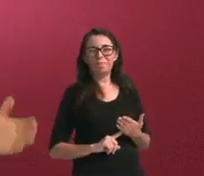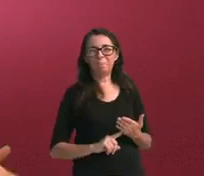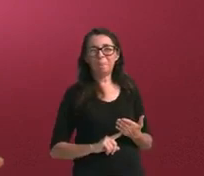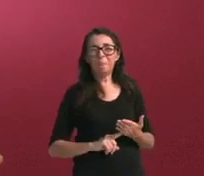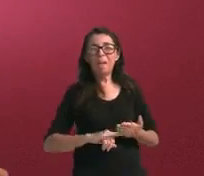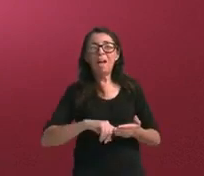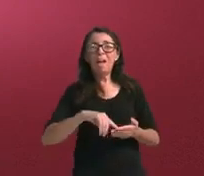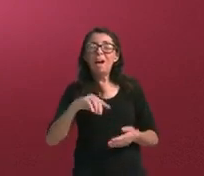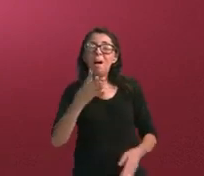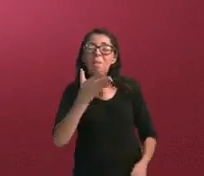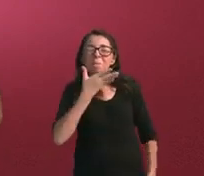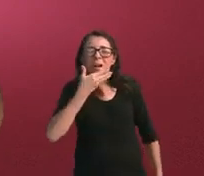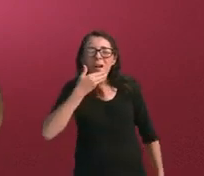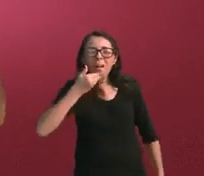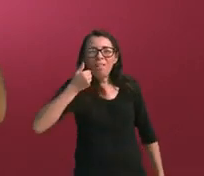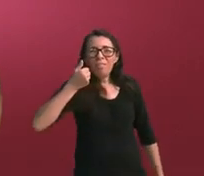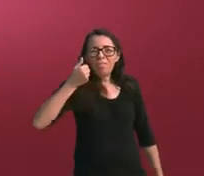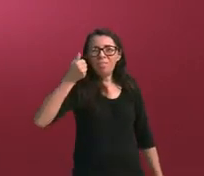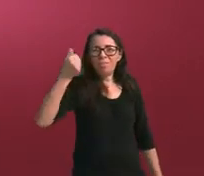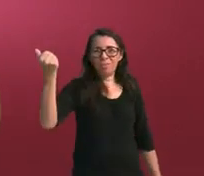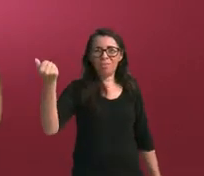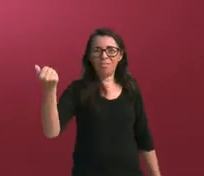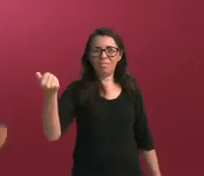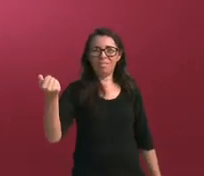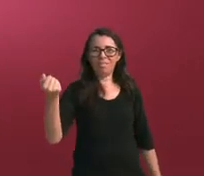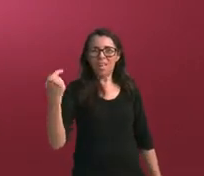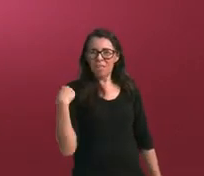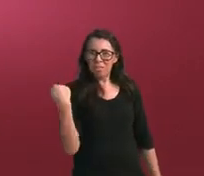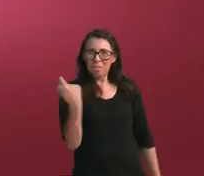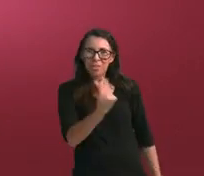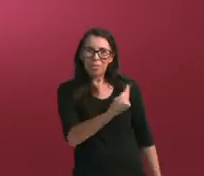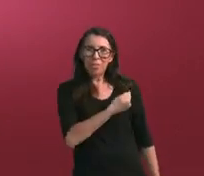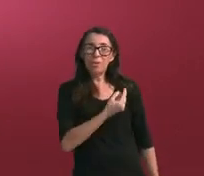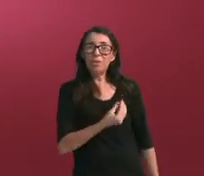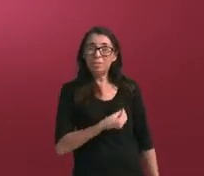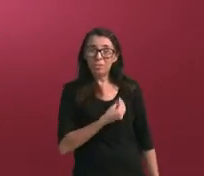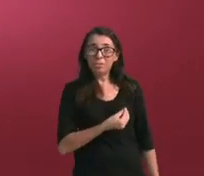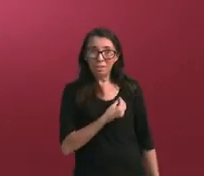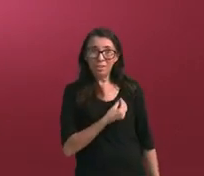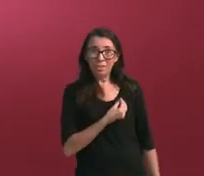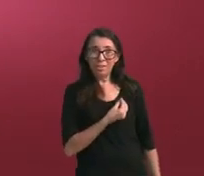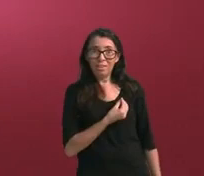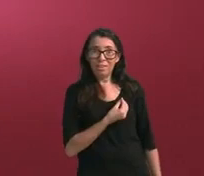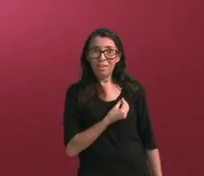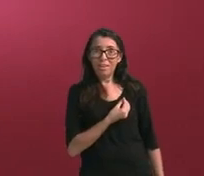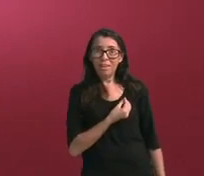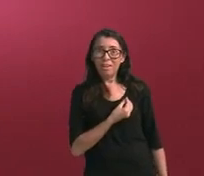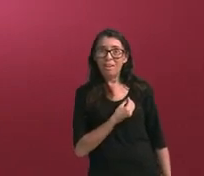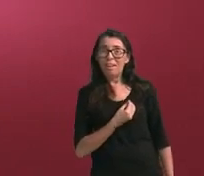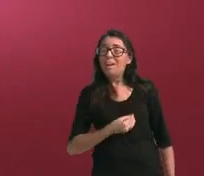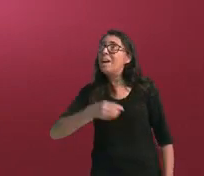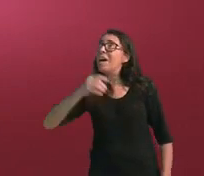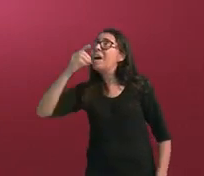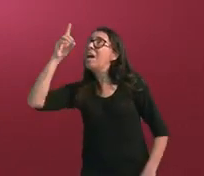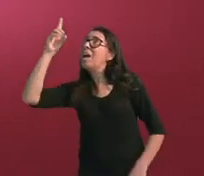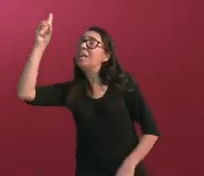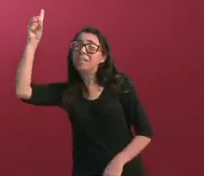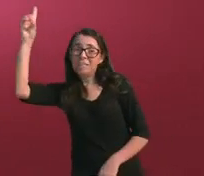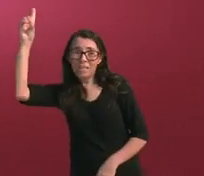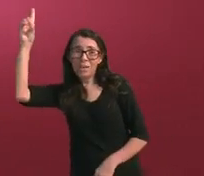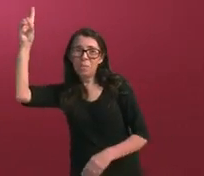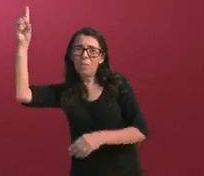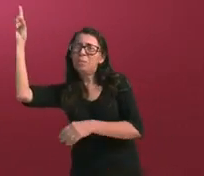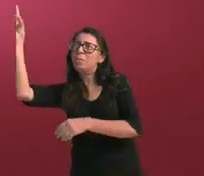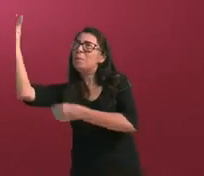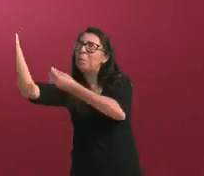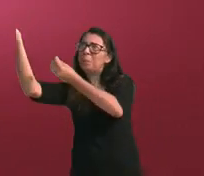esse fato de termos a nossa vida salva em Cristo Jesus. Porque, amados,